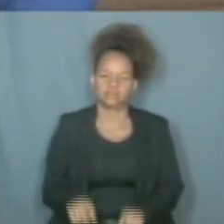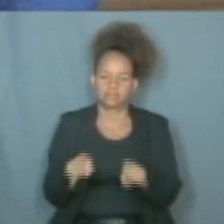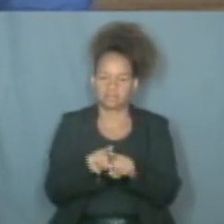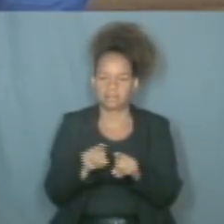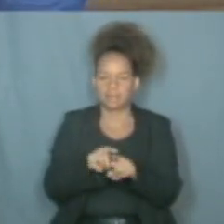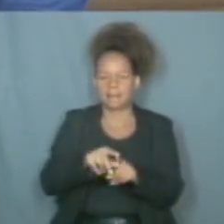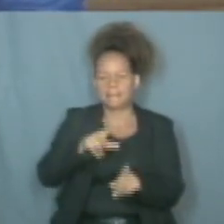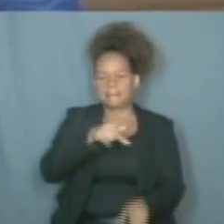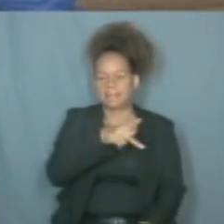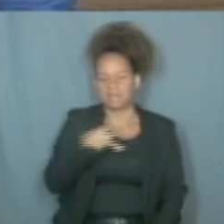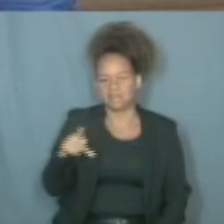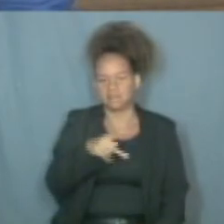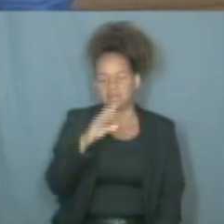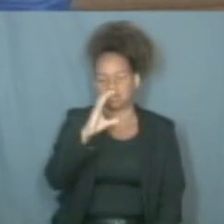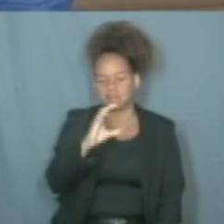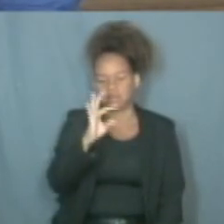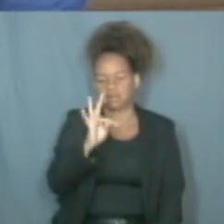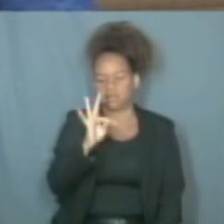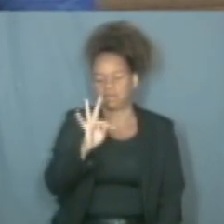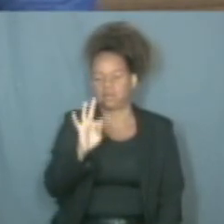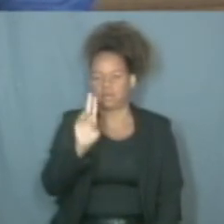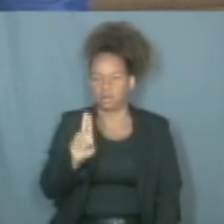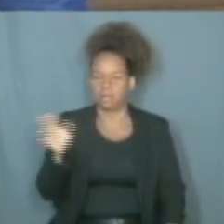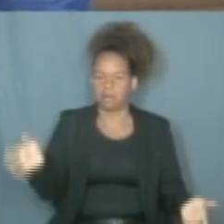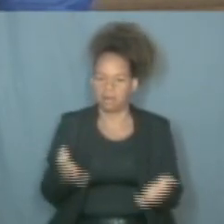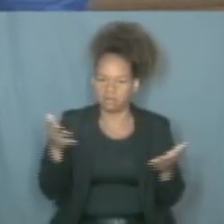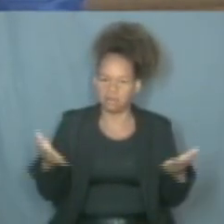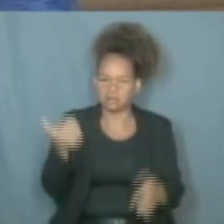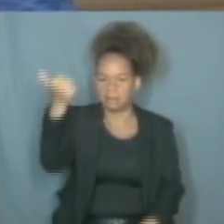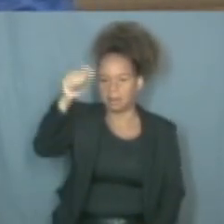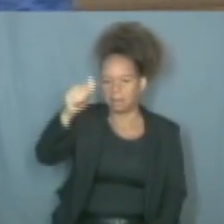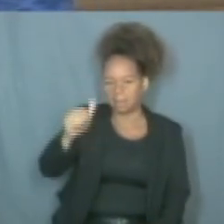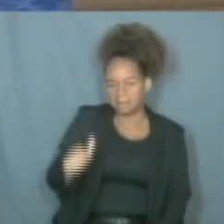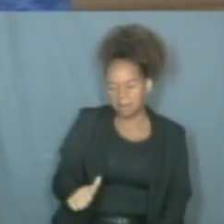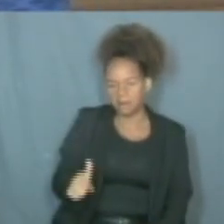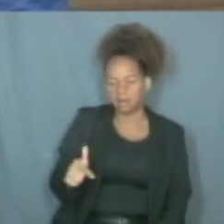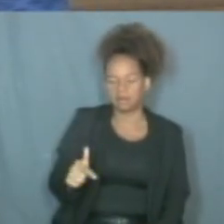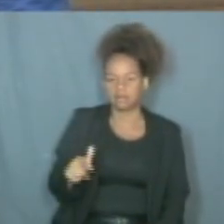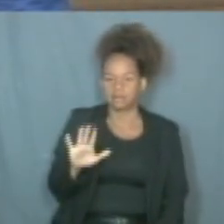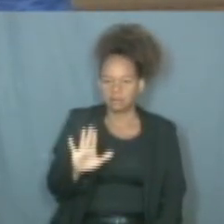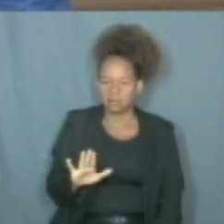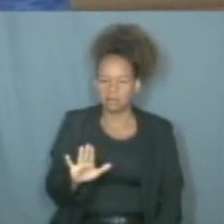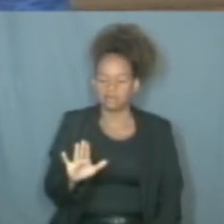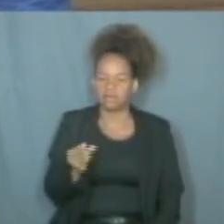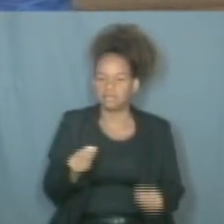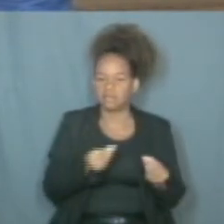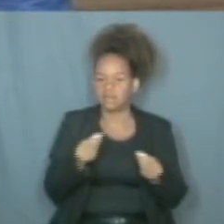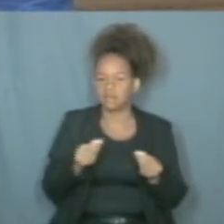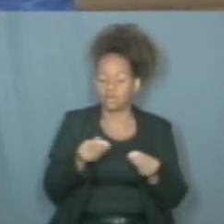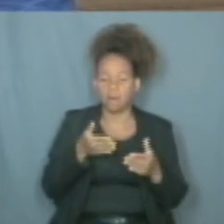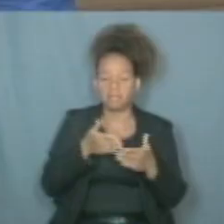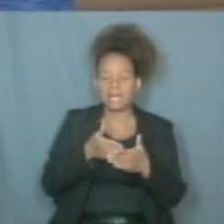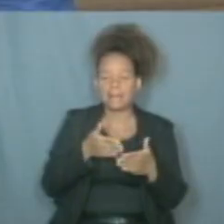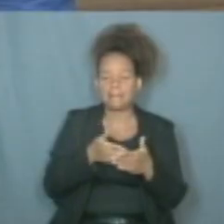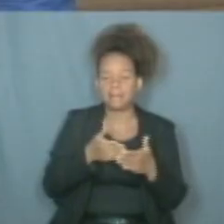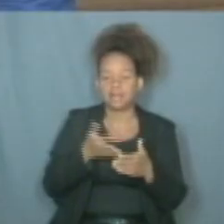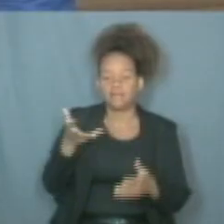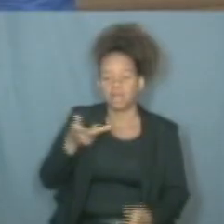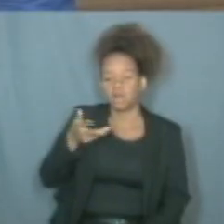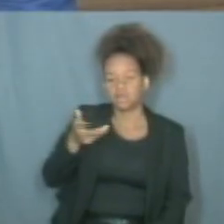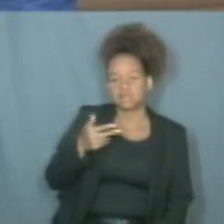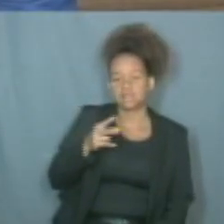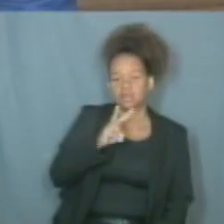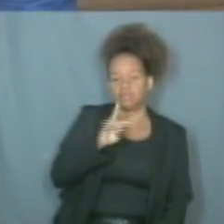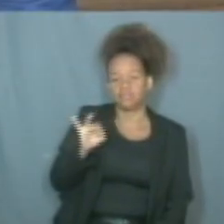Indicação a presidente da CTTU para promover a reavaliação e posterior redefinição do limite de velocidade nas vias